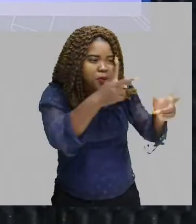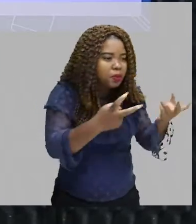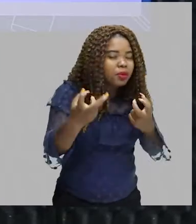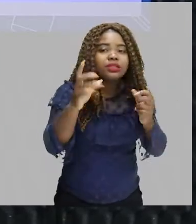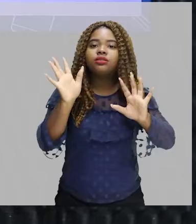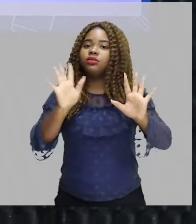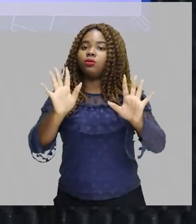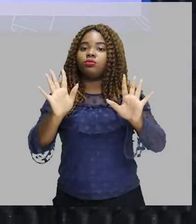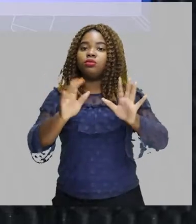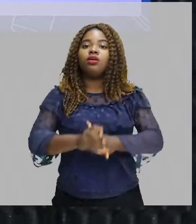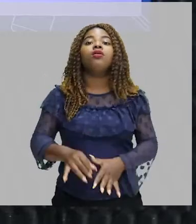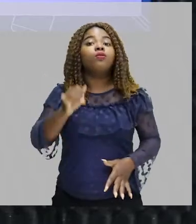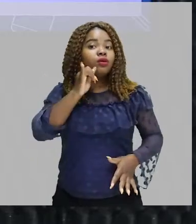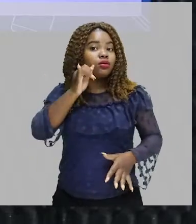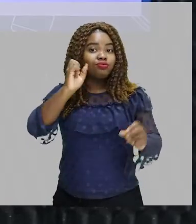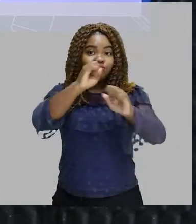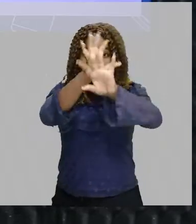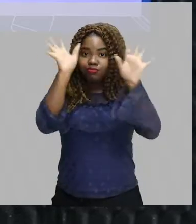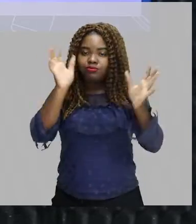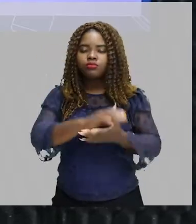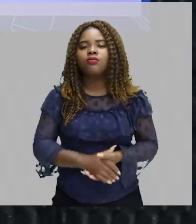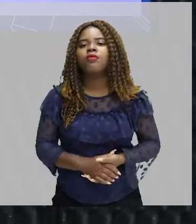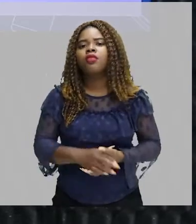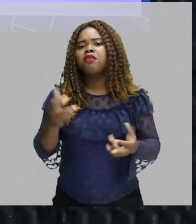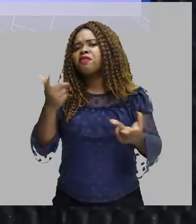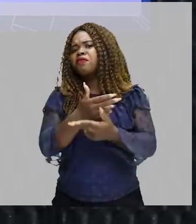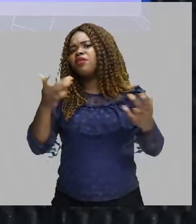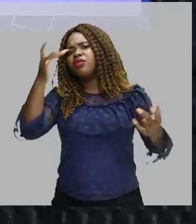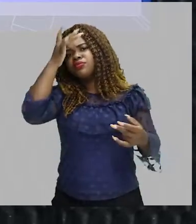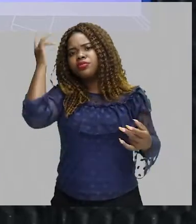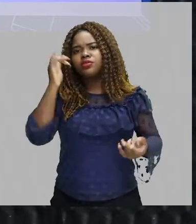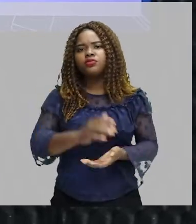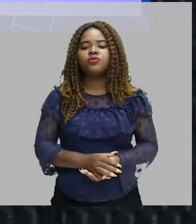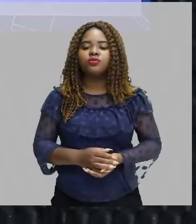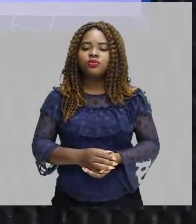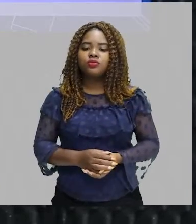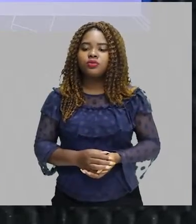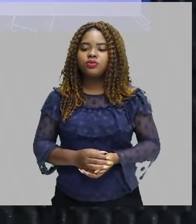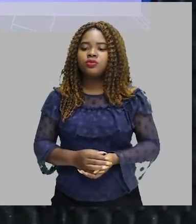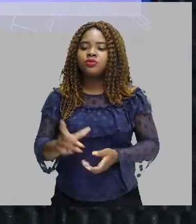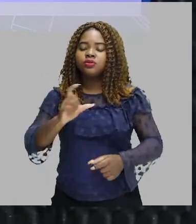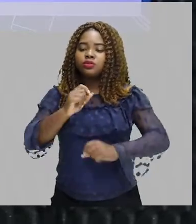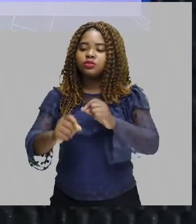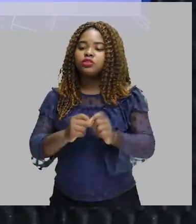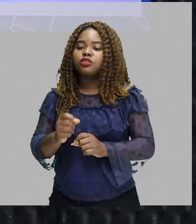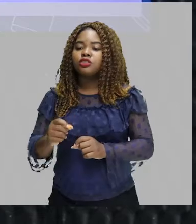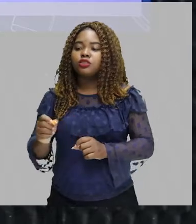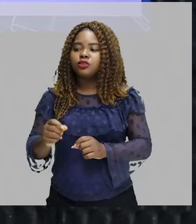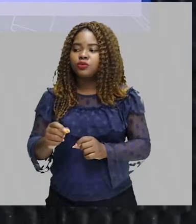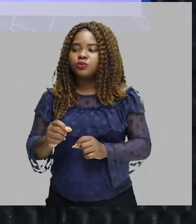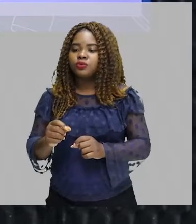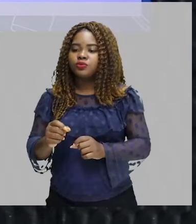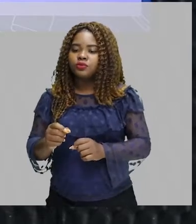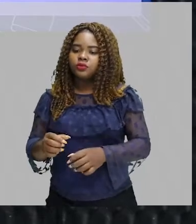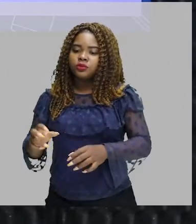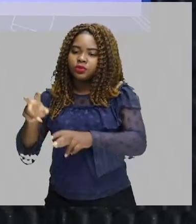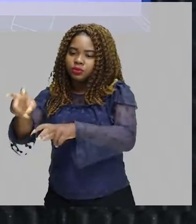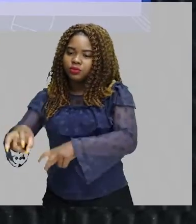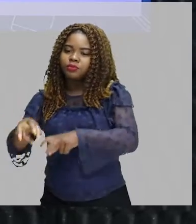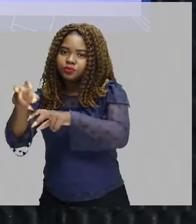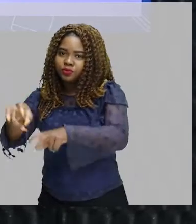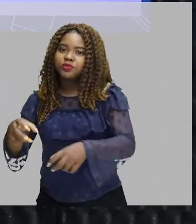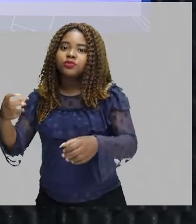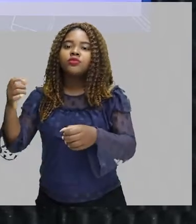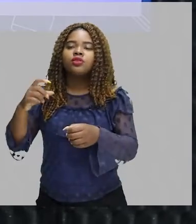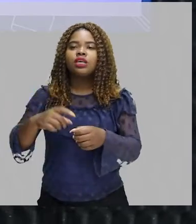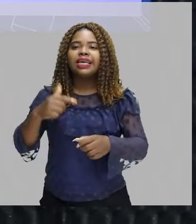exemplo fácil bem aqui, tá? Tem muita gente que, por exemplo, como que vem do interior, das áreas rurais, que quando sente aquele cheiro assim